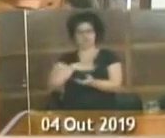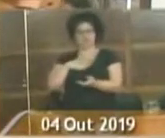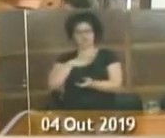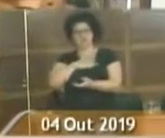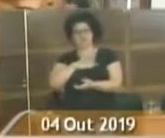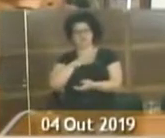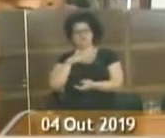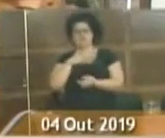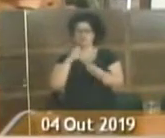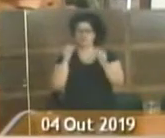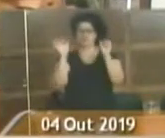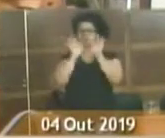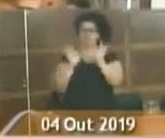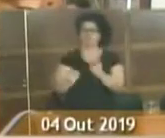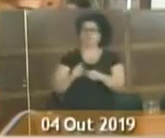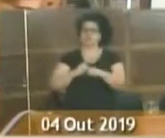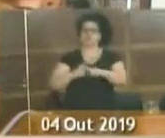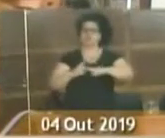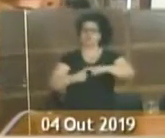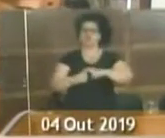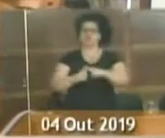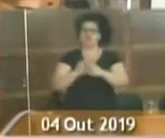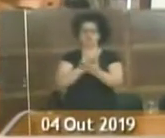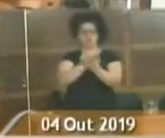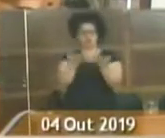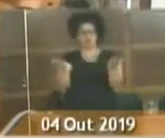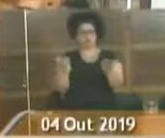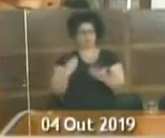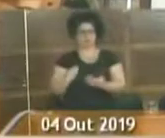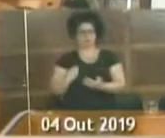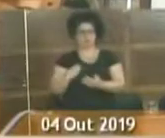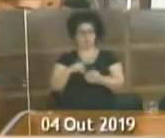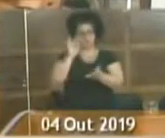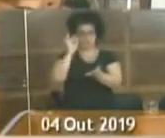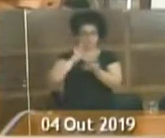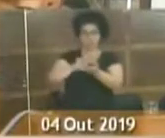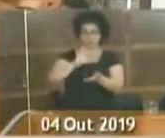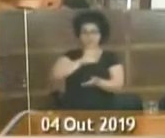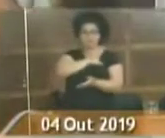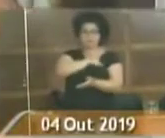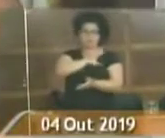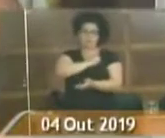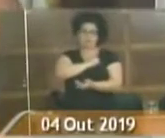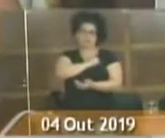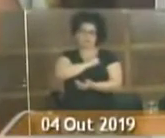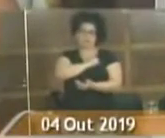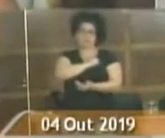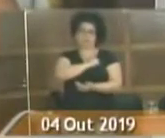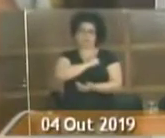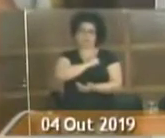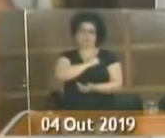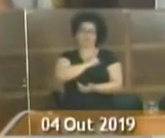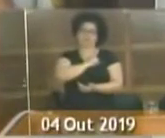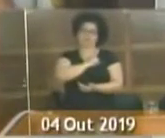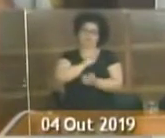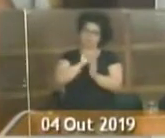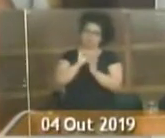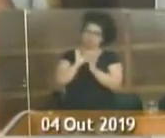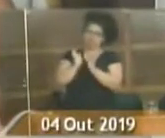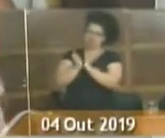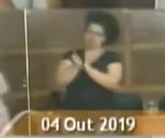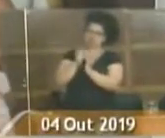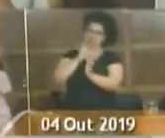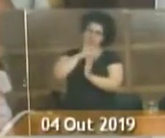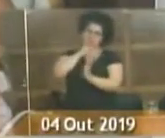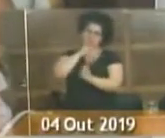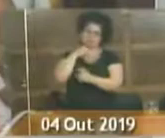É uma honra, né, porque todos que estão aqui são pessoas que realmente amam os animais, né, e essa é uma causa que tem me acompanhado por toda